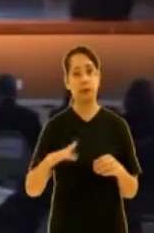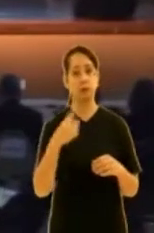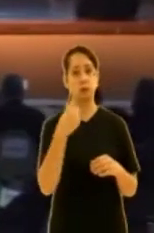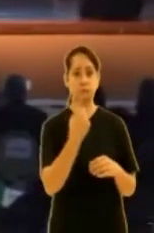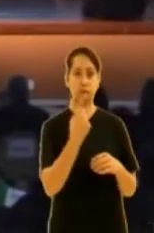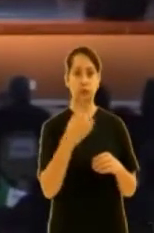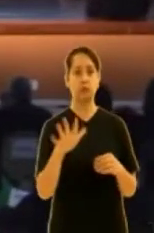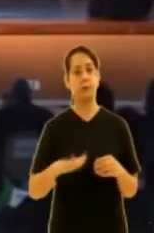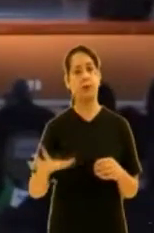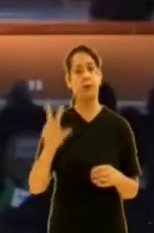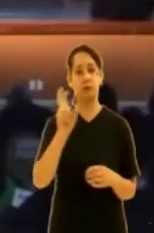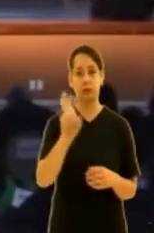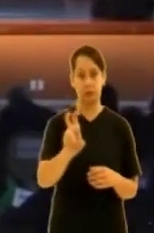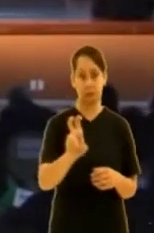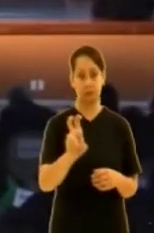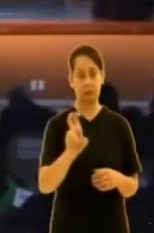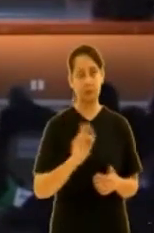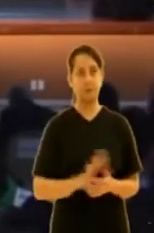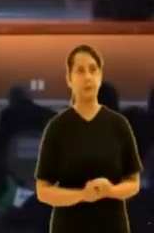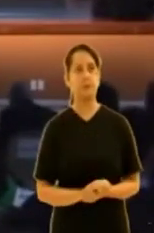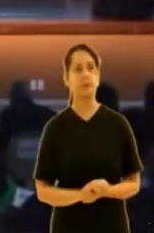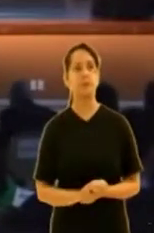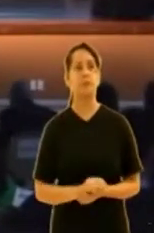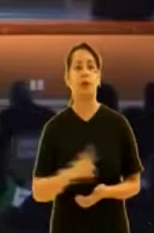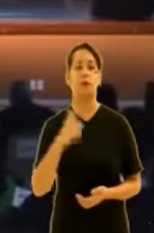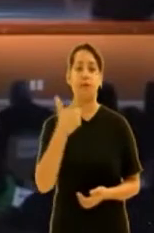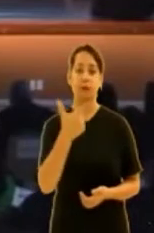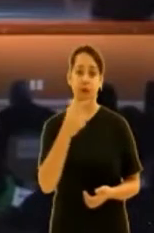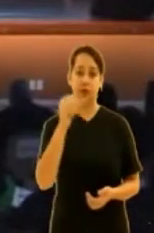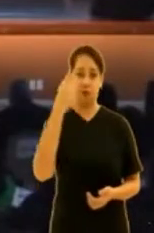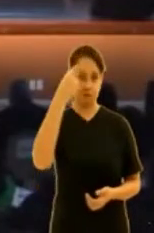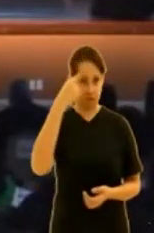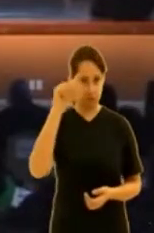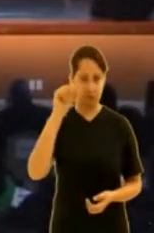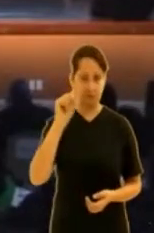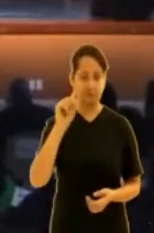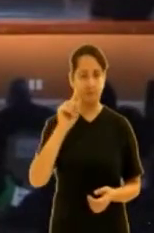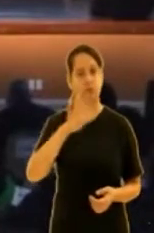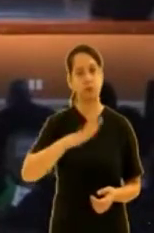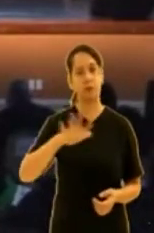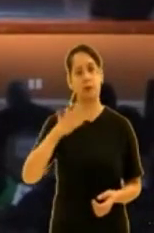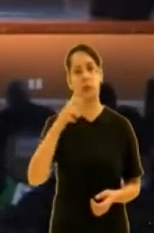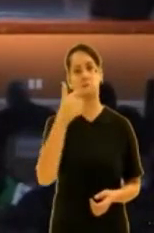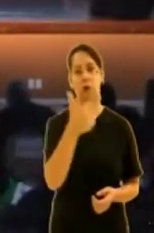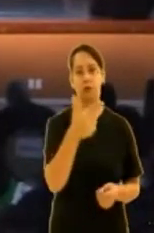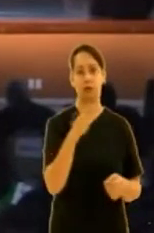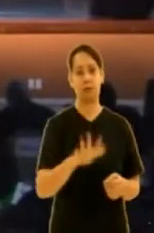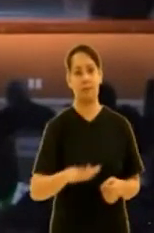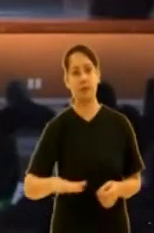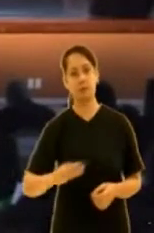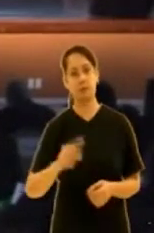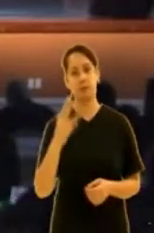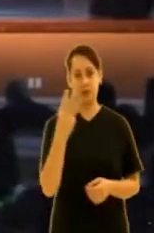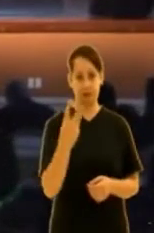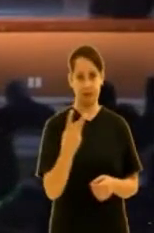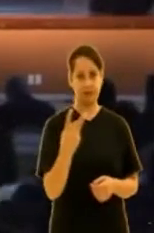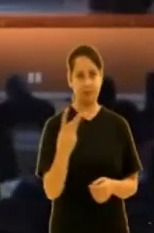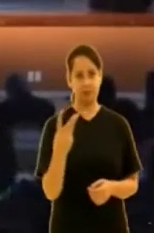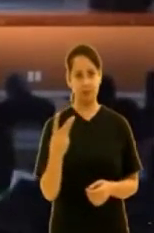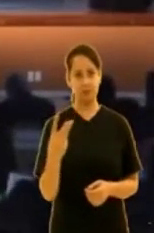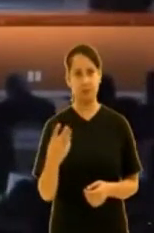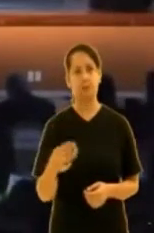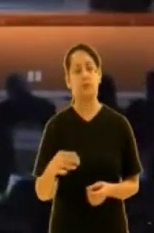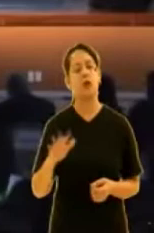para o espaço 5. No dia 29, você vai para o espaço 2 e para o espaço 3. Esses espaços